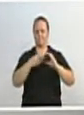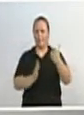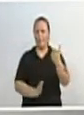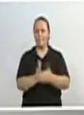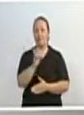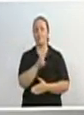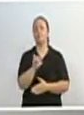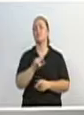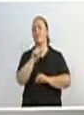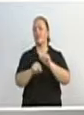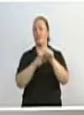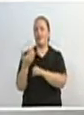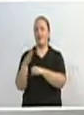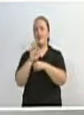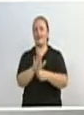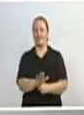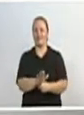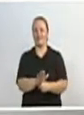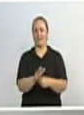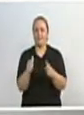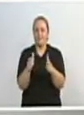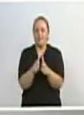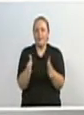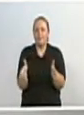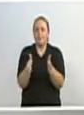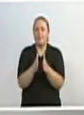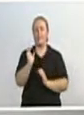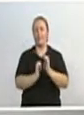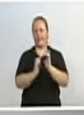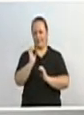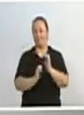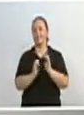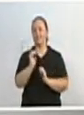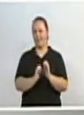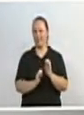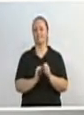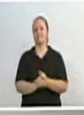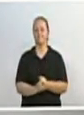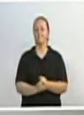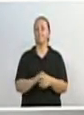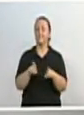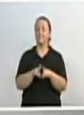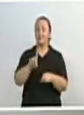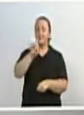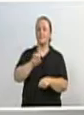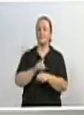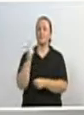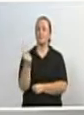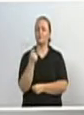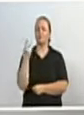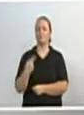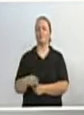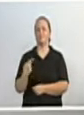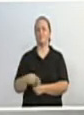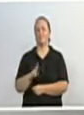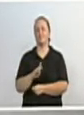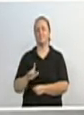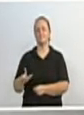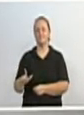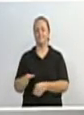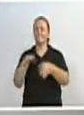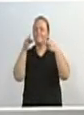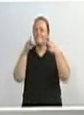para as micro e pequenas empresas, empresas de pequeno porte, empreendedores individuais da cidade de Blumenau. Tenho certeza que a